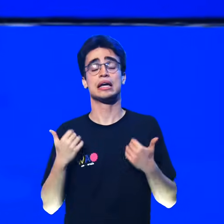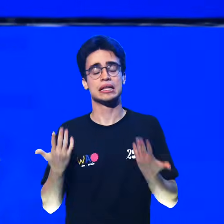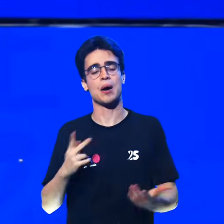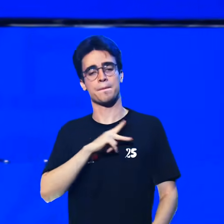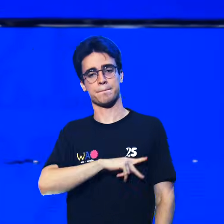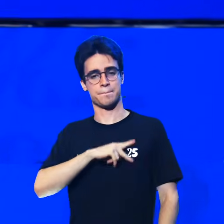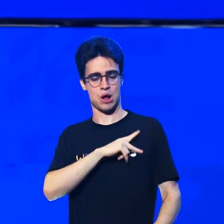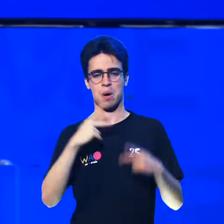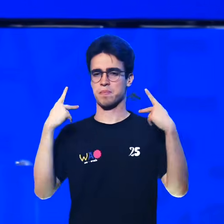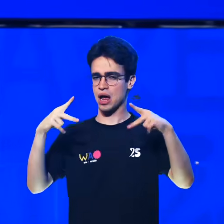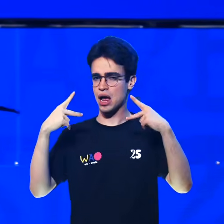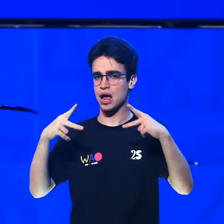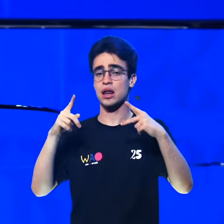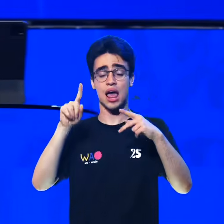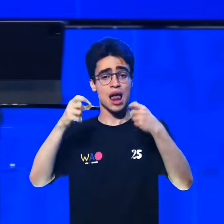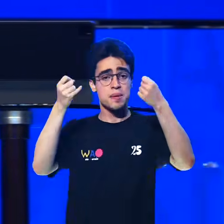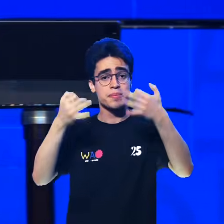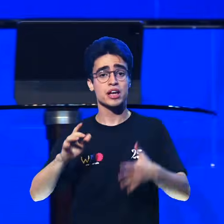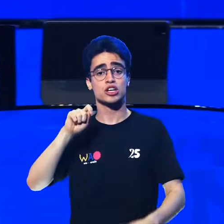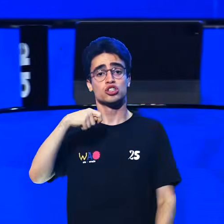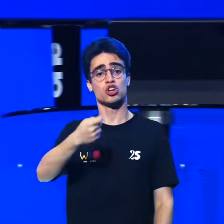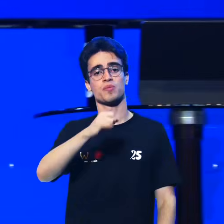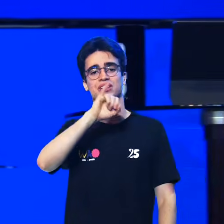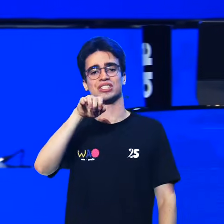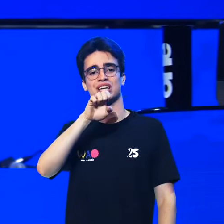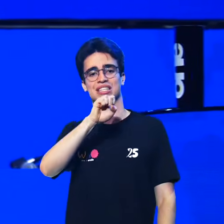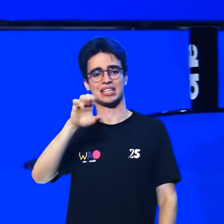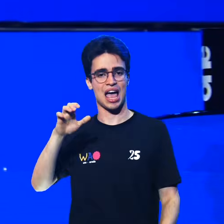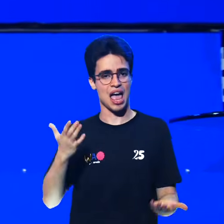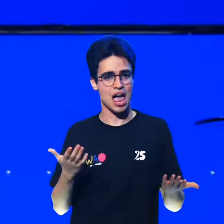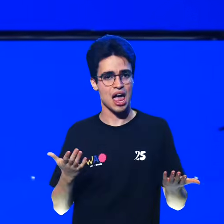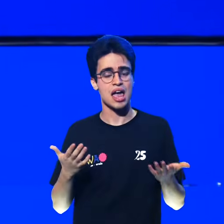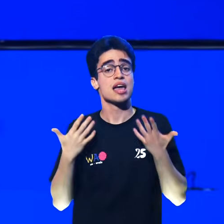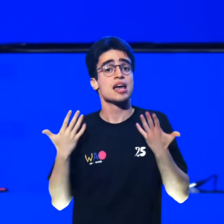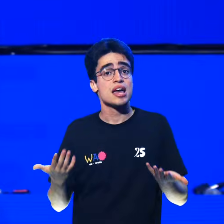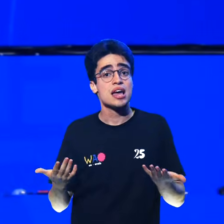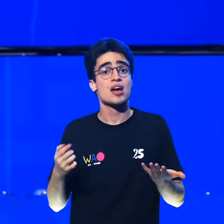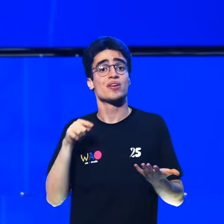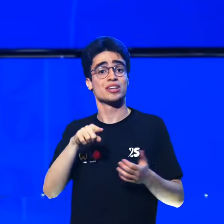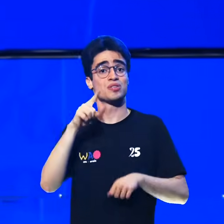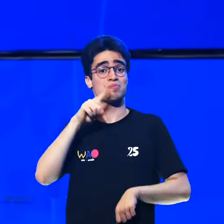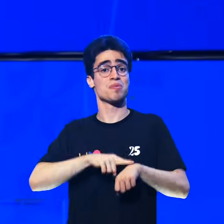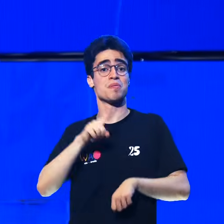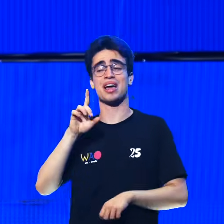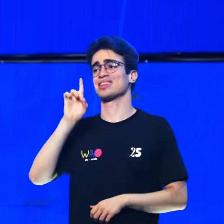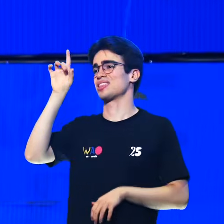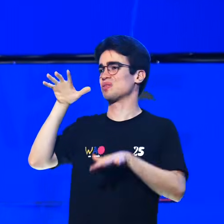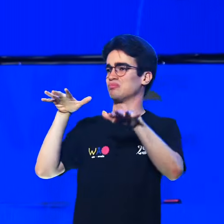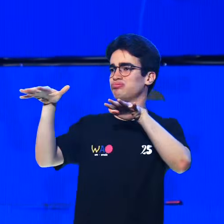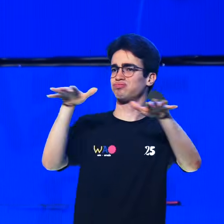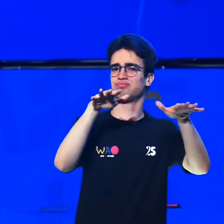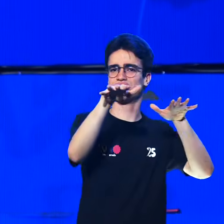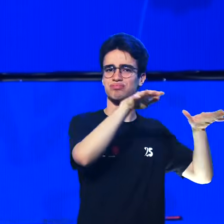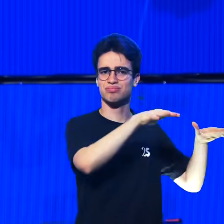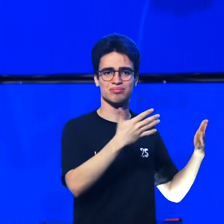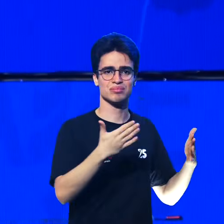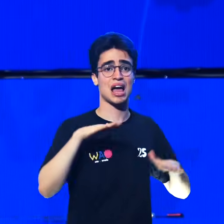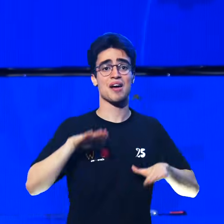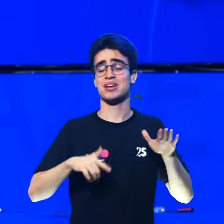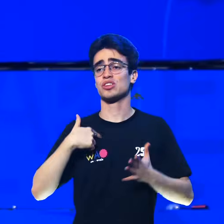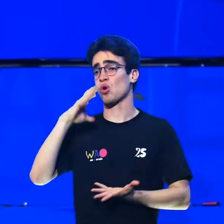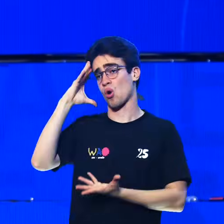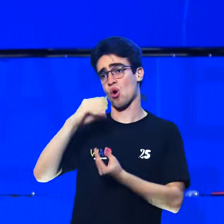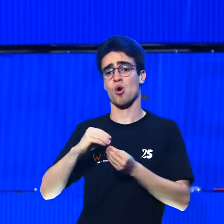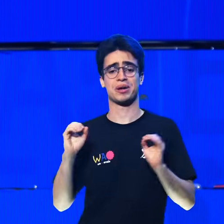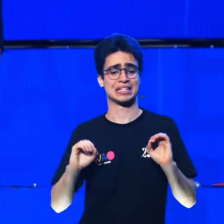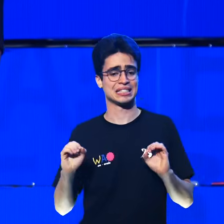menciona Jessé. Isso fala sobre os movimentos de Deus quando a gente não entende. Irmãos, às vezes